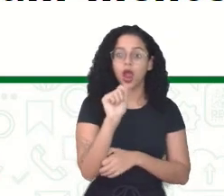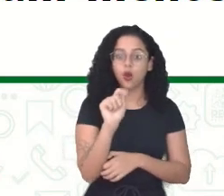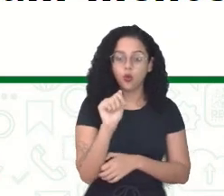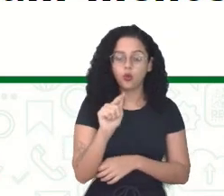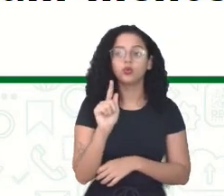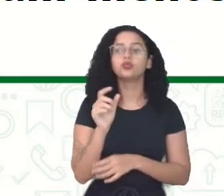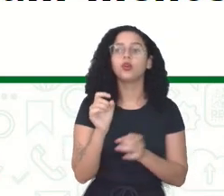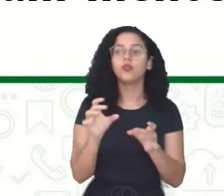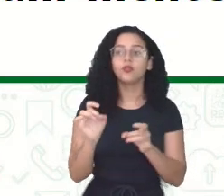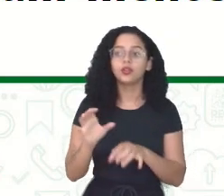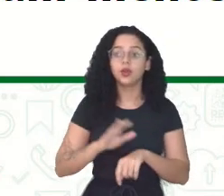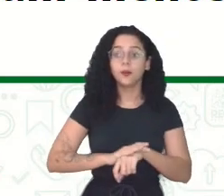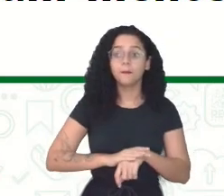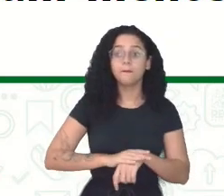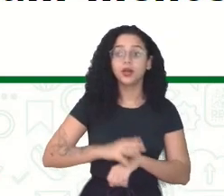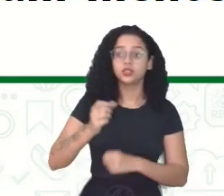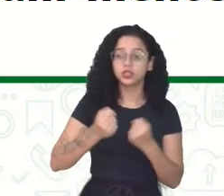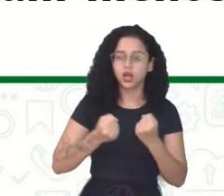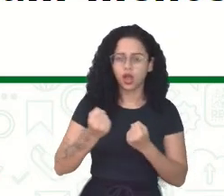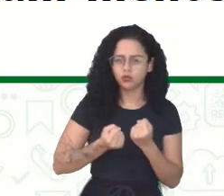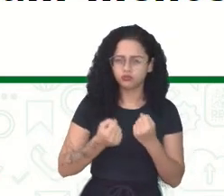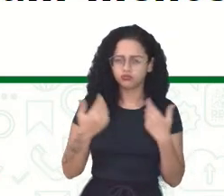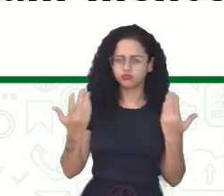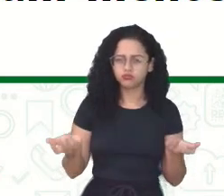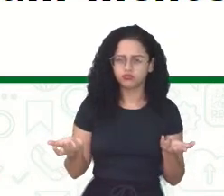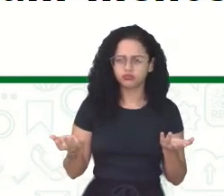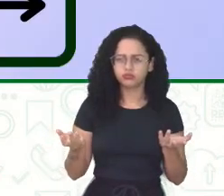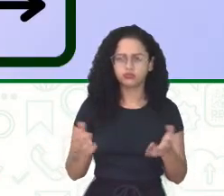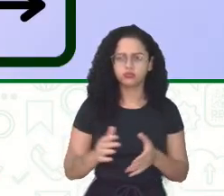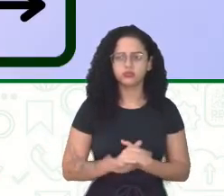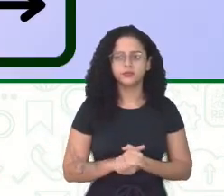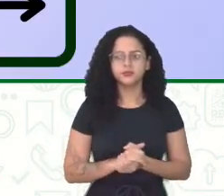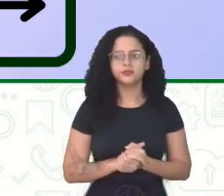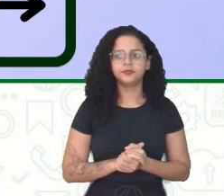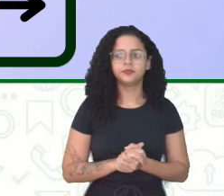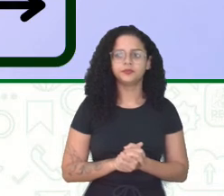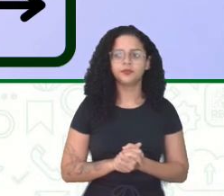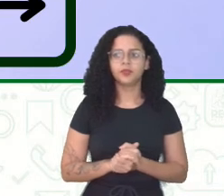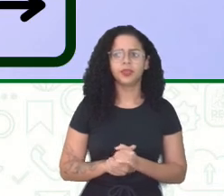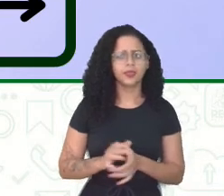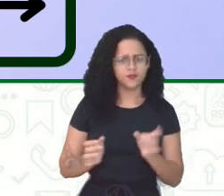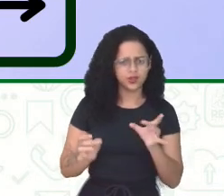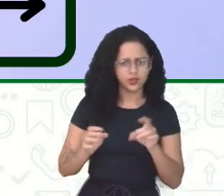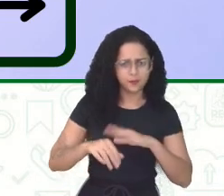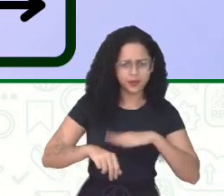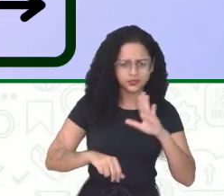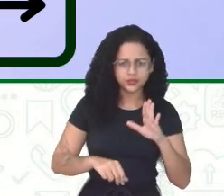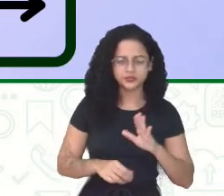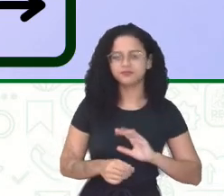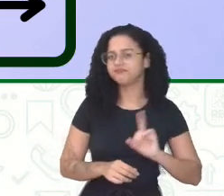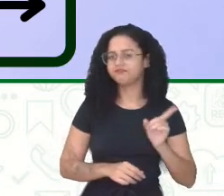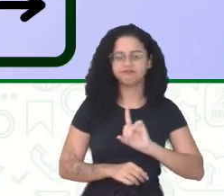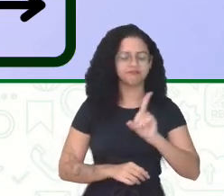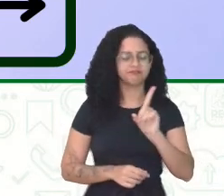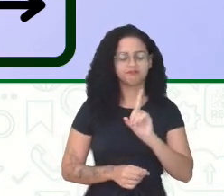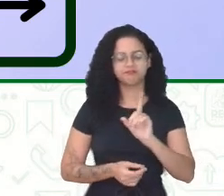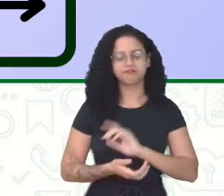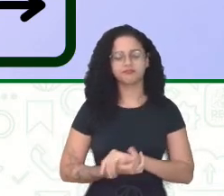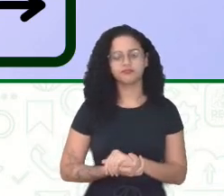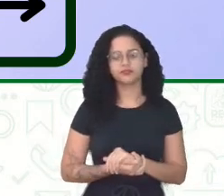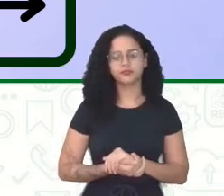o mês no qual se venderam mais carros. E aí, foi o que venderam mais?